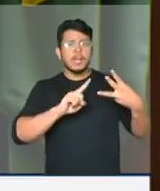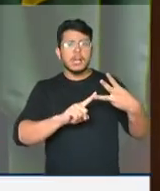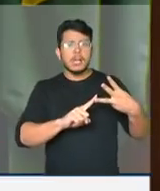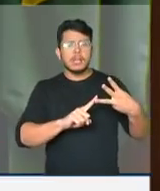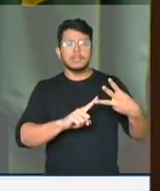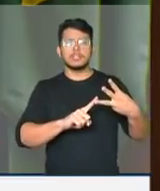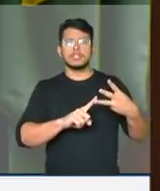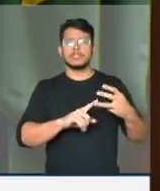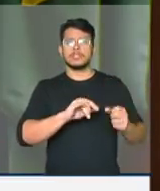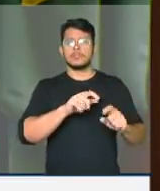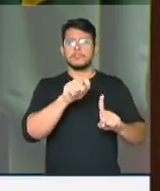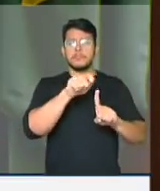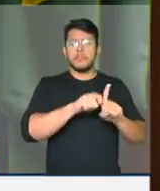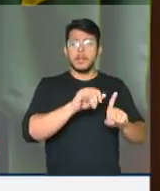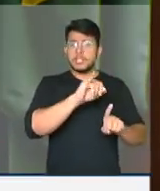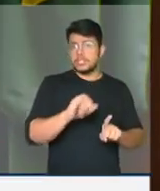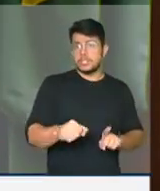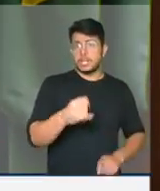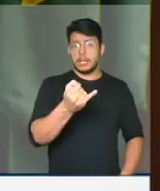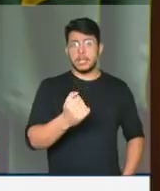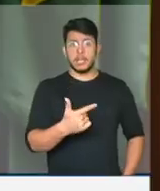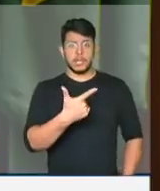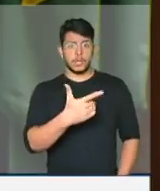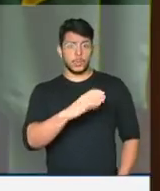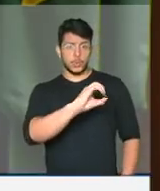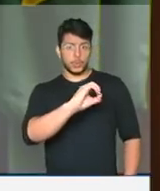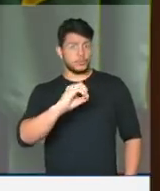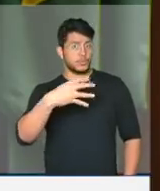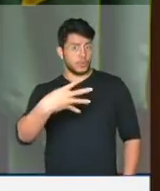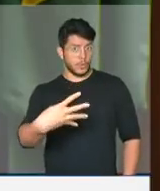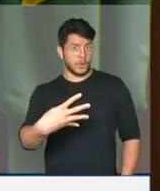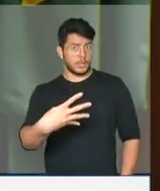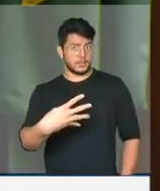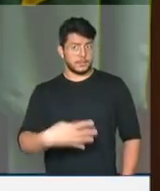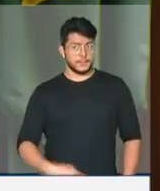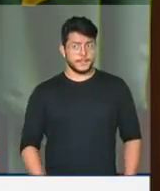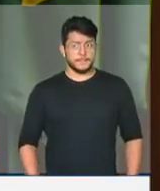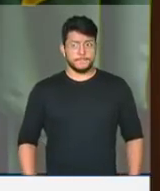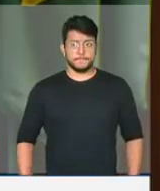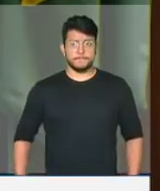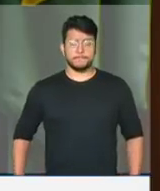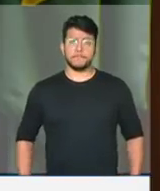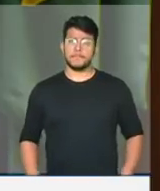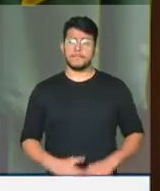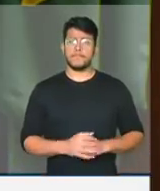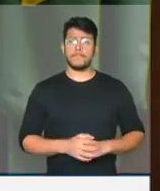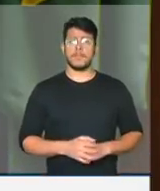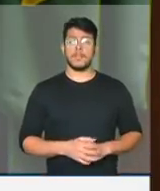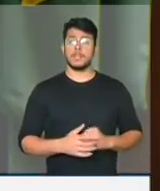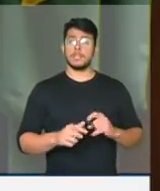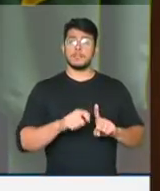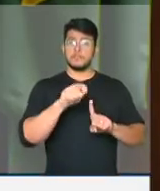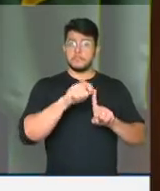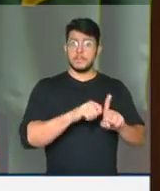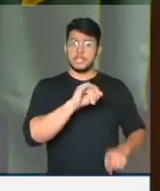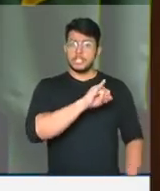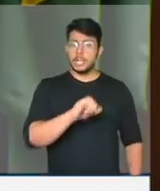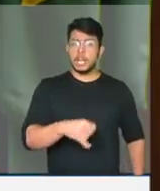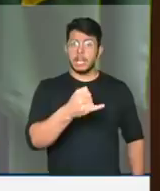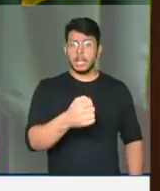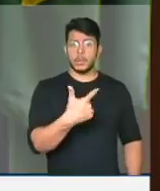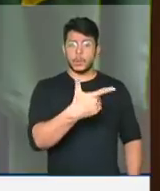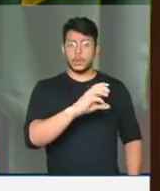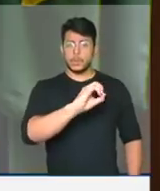de 2004, importante que eu estou dando as datas, se não forem verdadeiras, contestem aqui. Em janeiro de